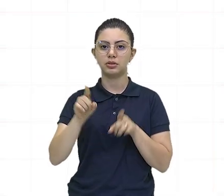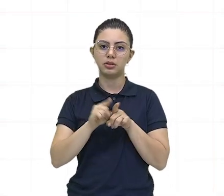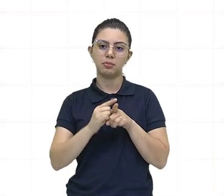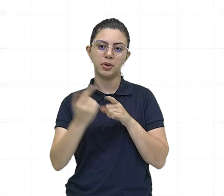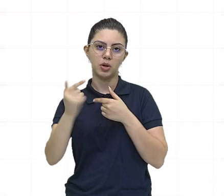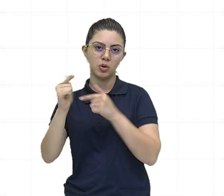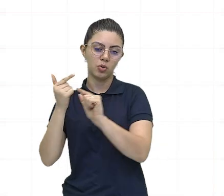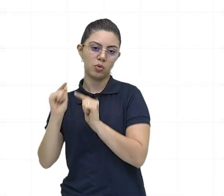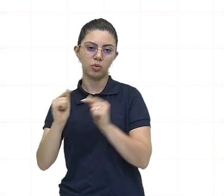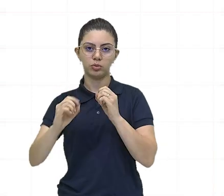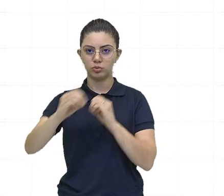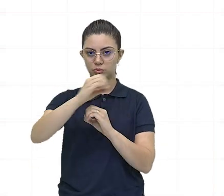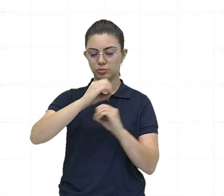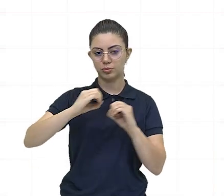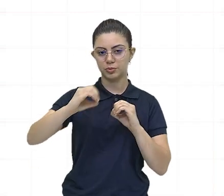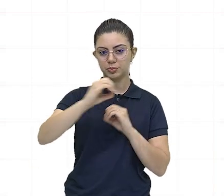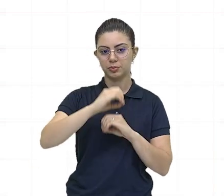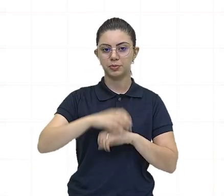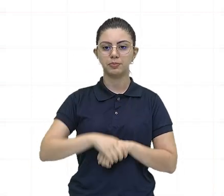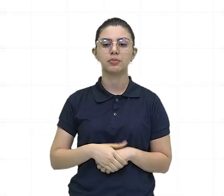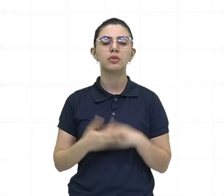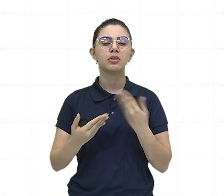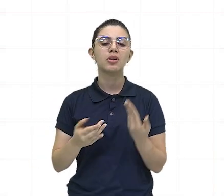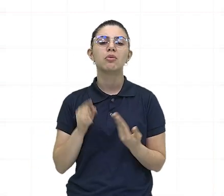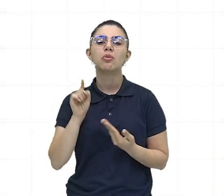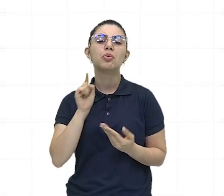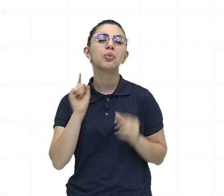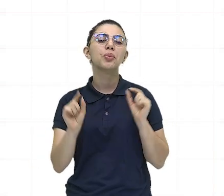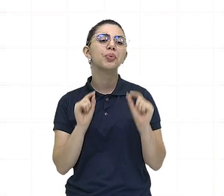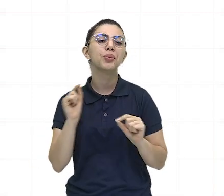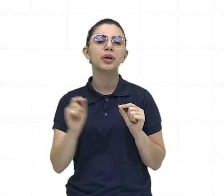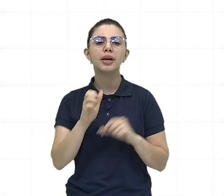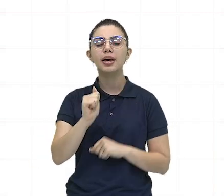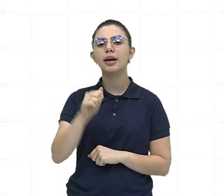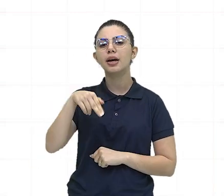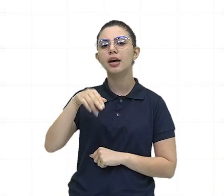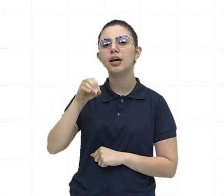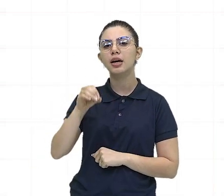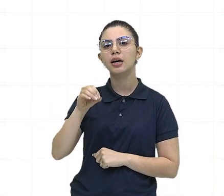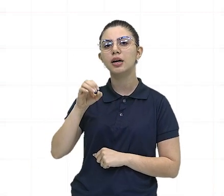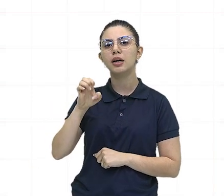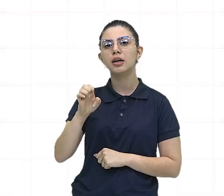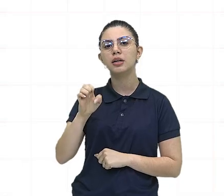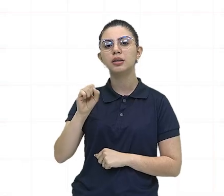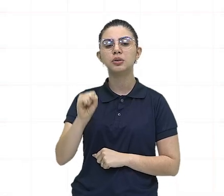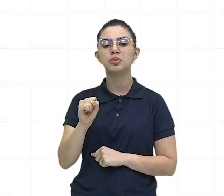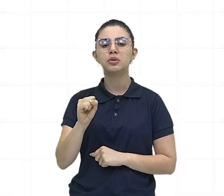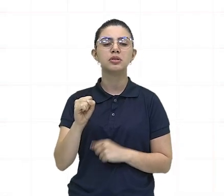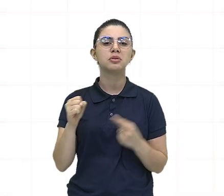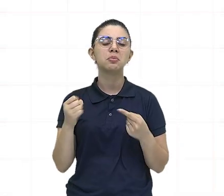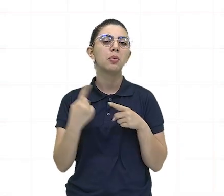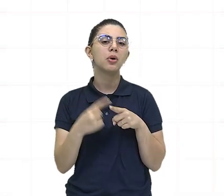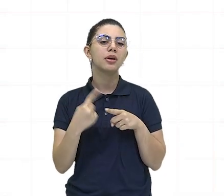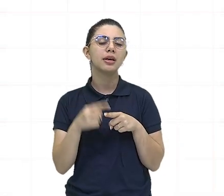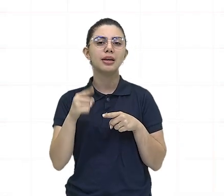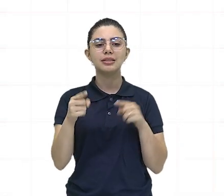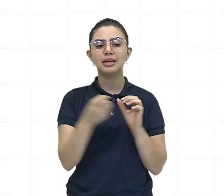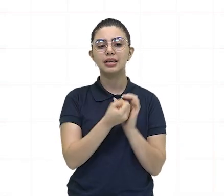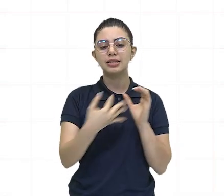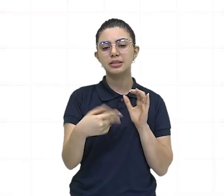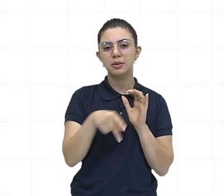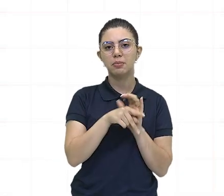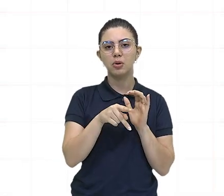planetas anões em si, é porque eles não têm características de planetas. Os planetas, eles